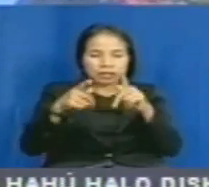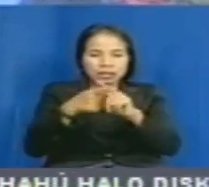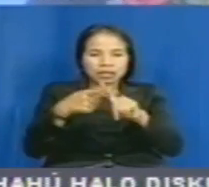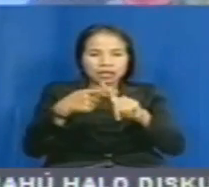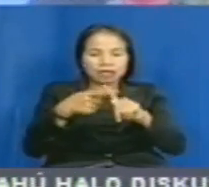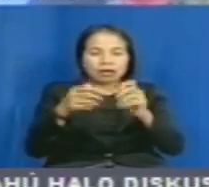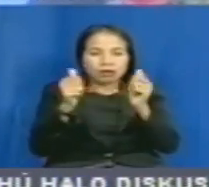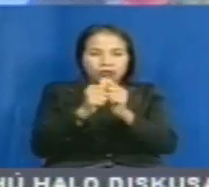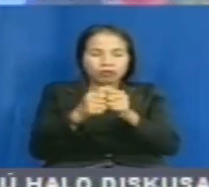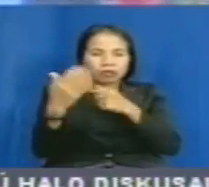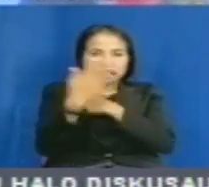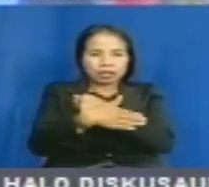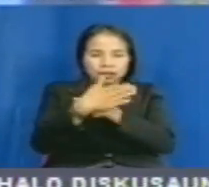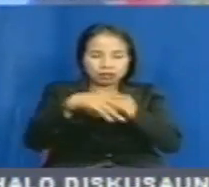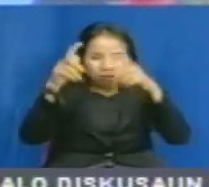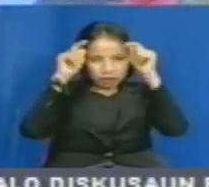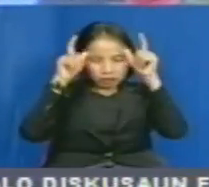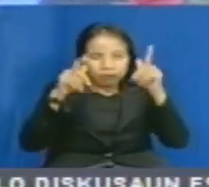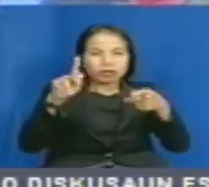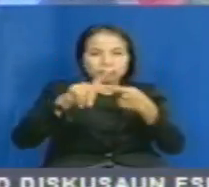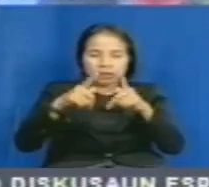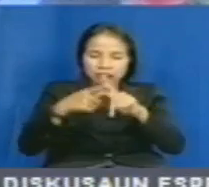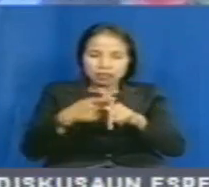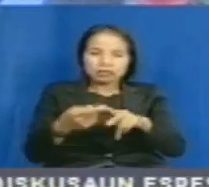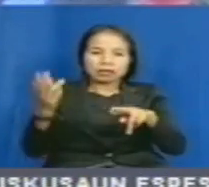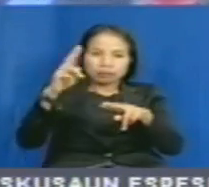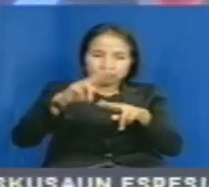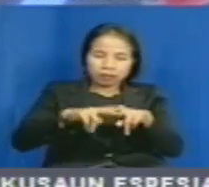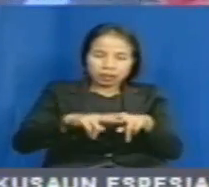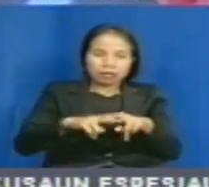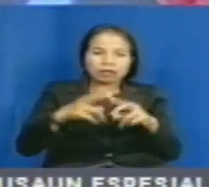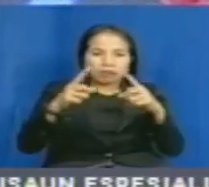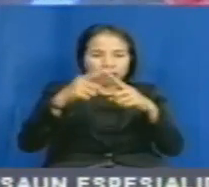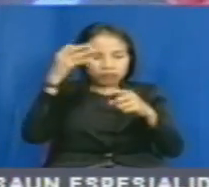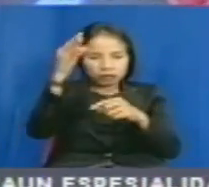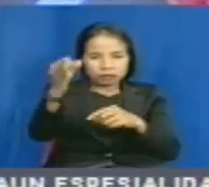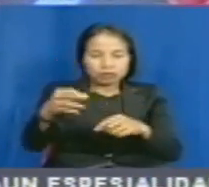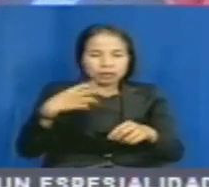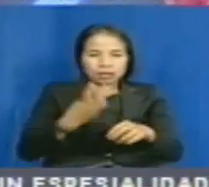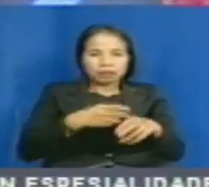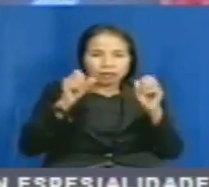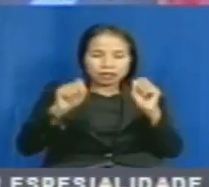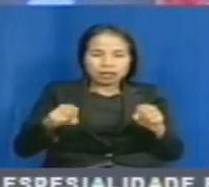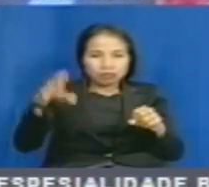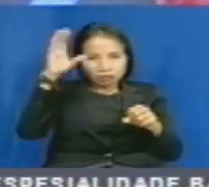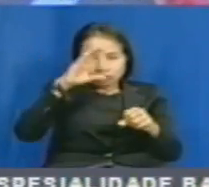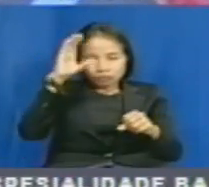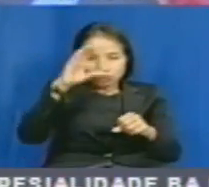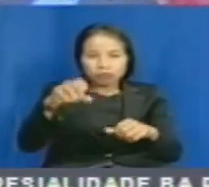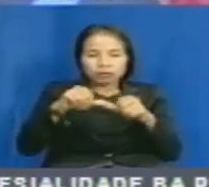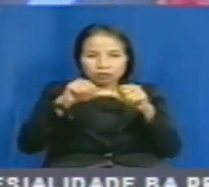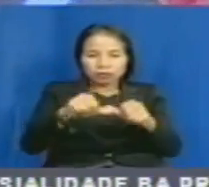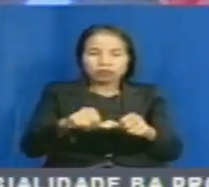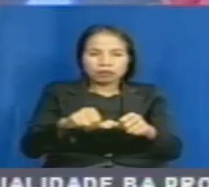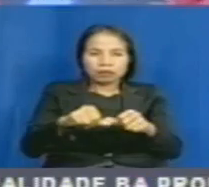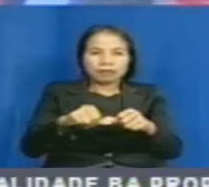que a relação se aumenta e baon e também buca hakat ba